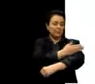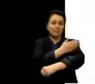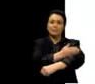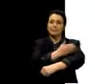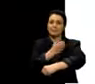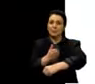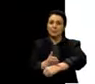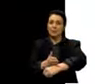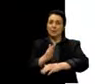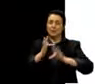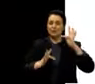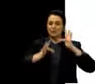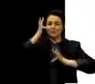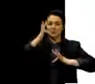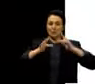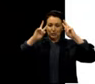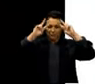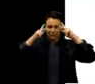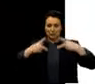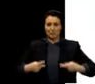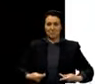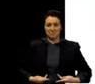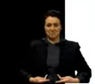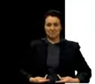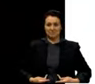fisiologia humana.